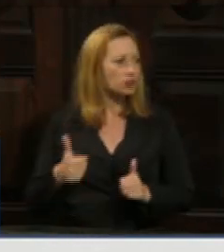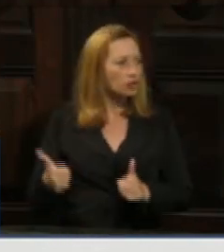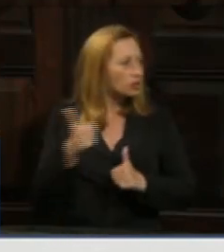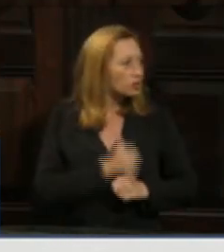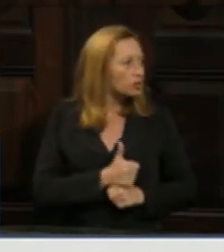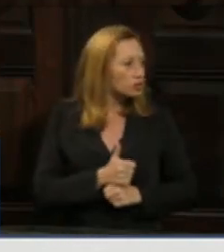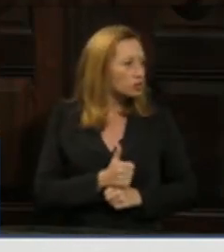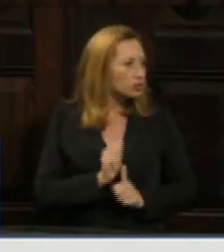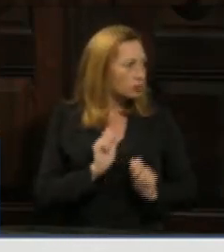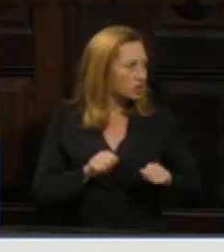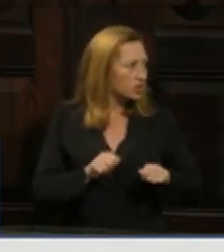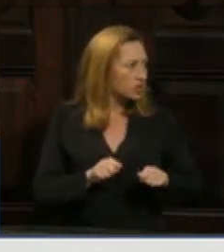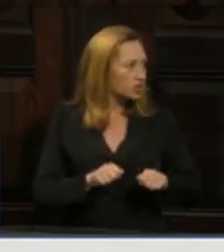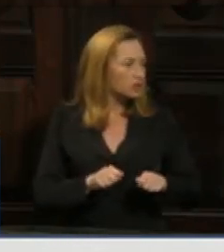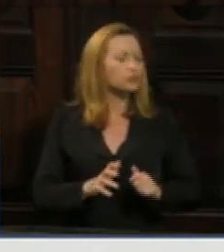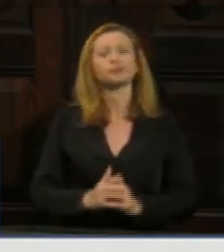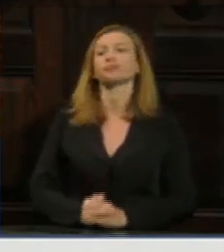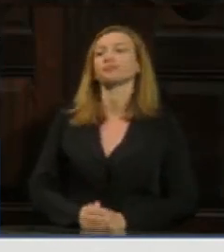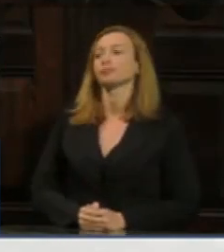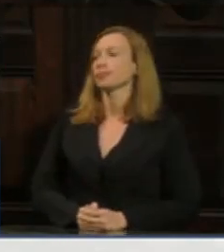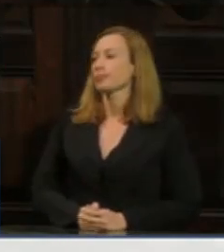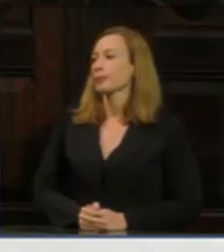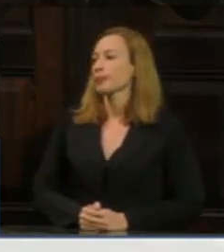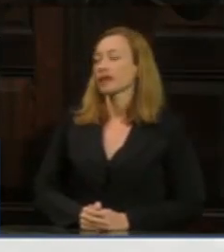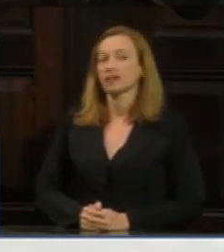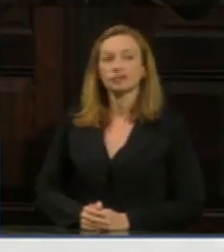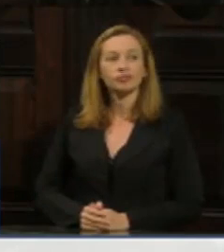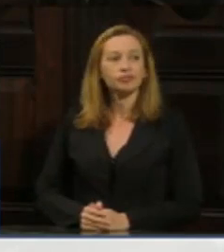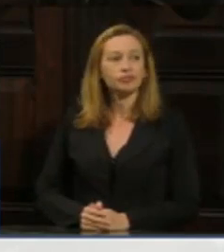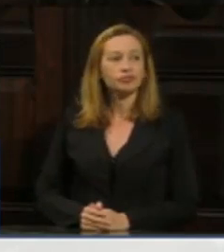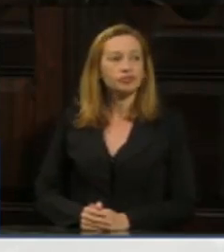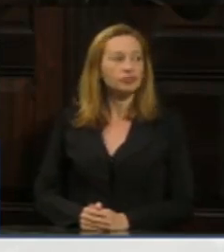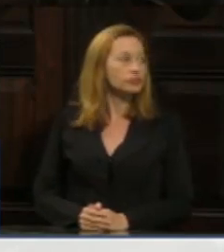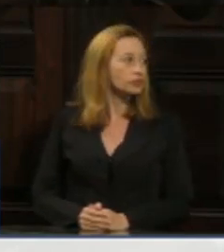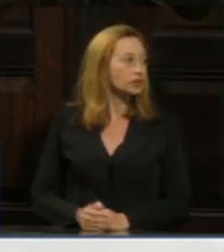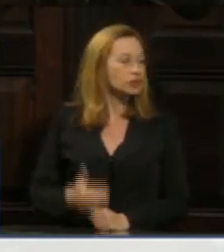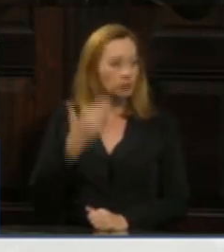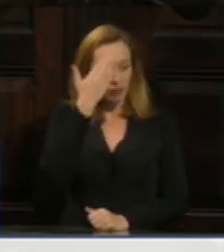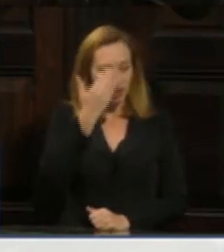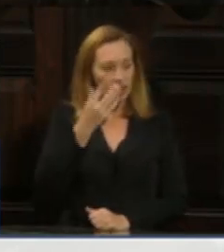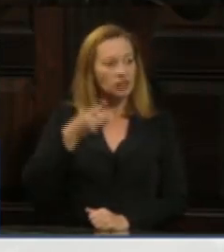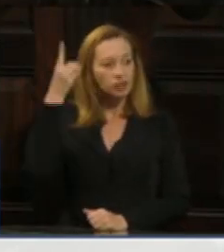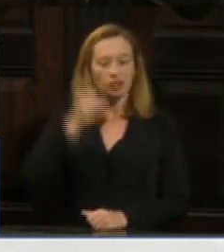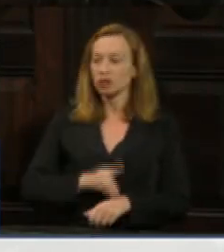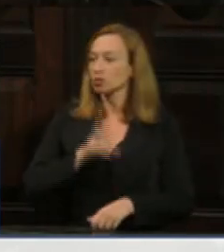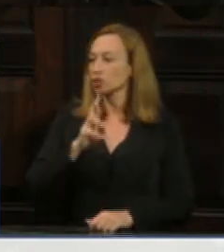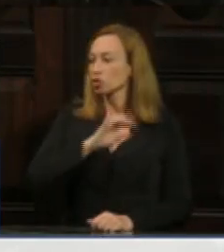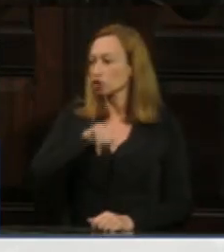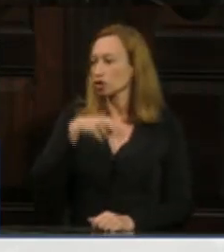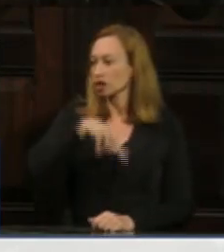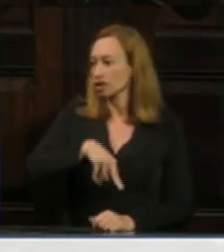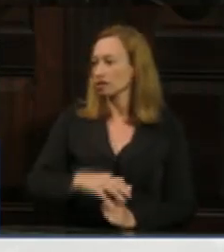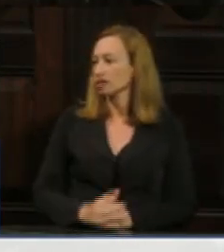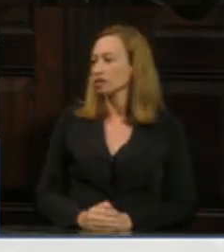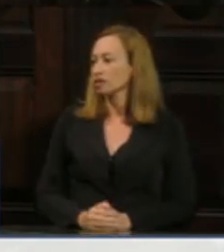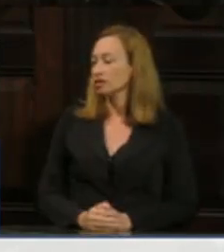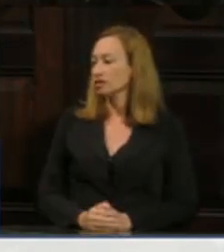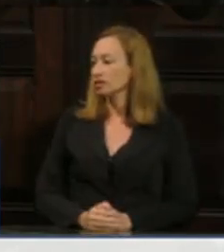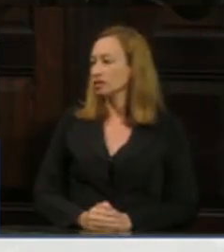precisam continuar se doando pelo bem do Estado do Rio de Janeiro.